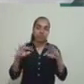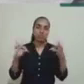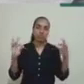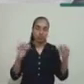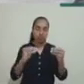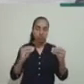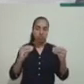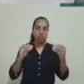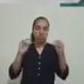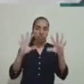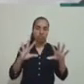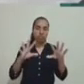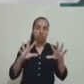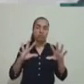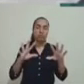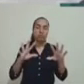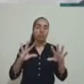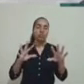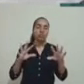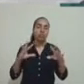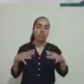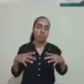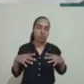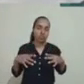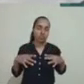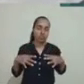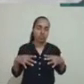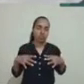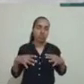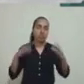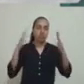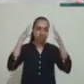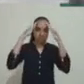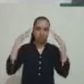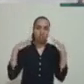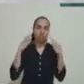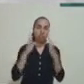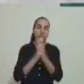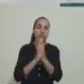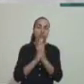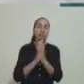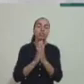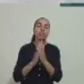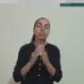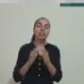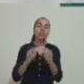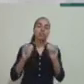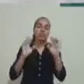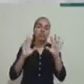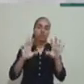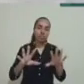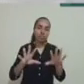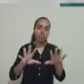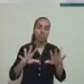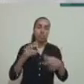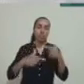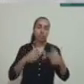um feriado de Nossa Senhora Aparecida abençoado, e que tenhamos sucesso nas nossas ações. Muito obrigado e boa noite.